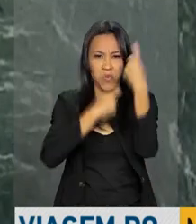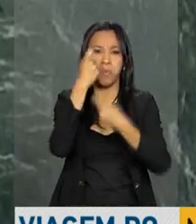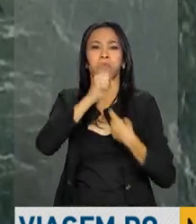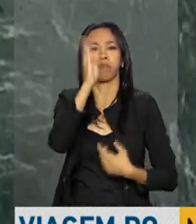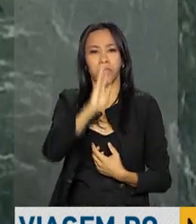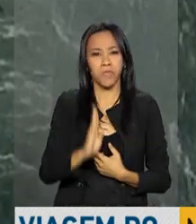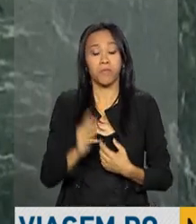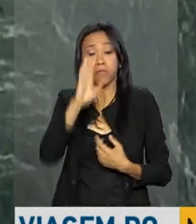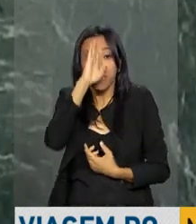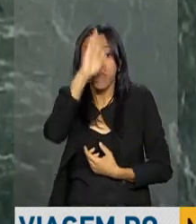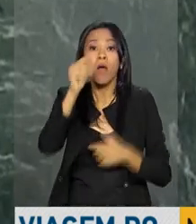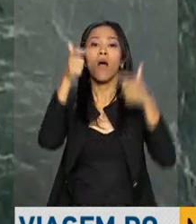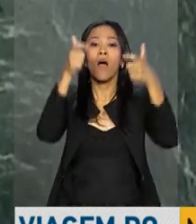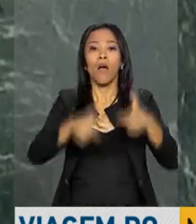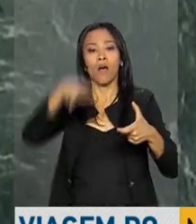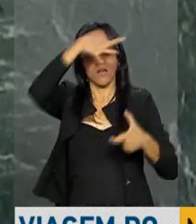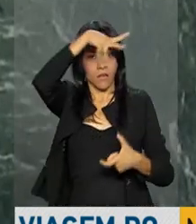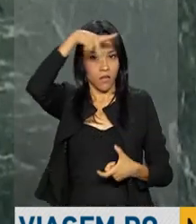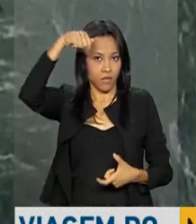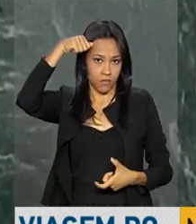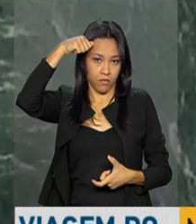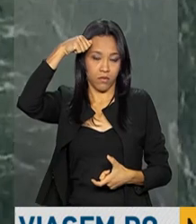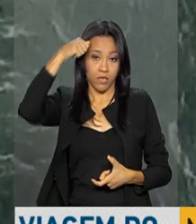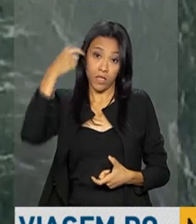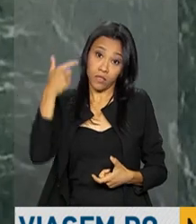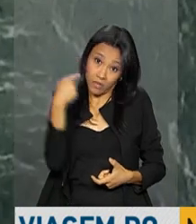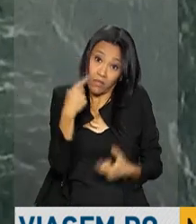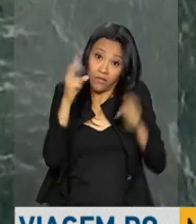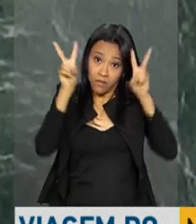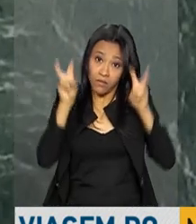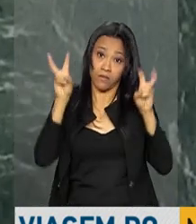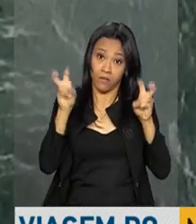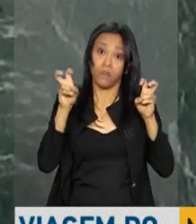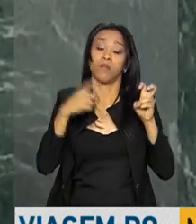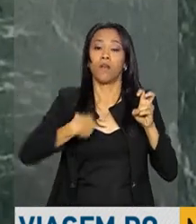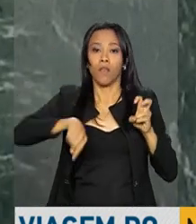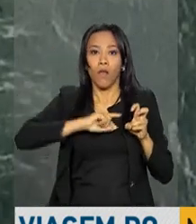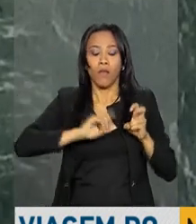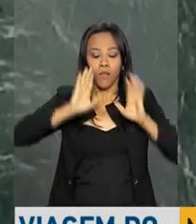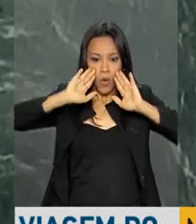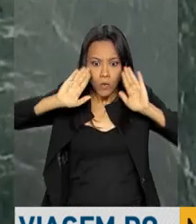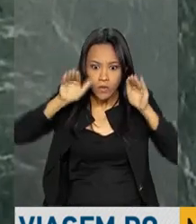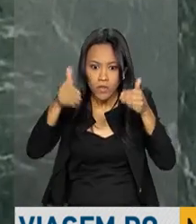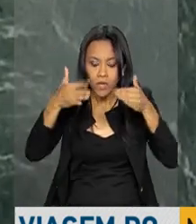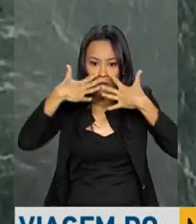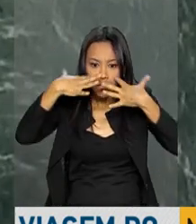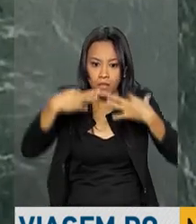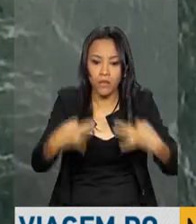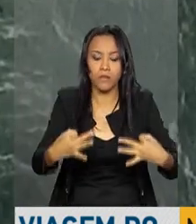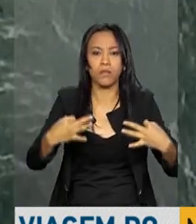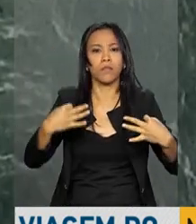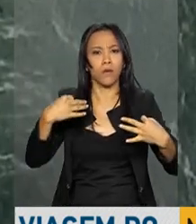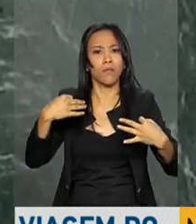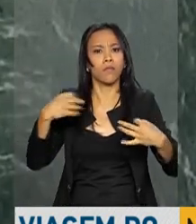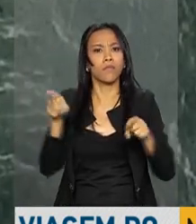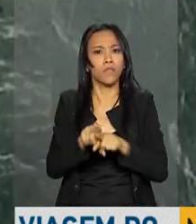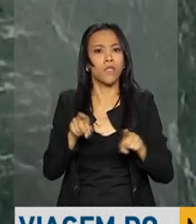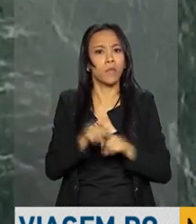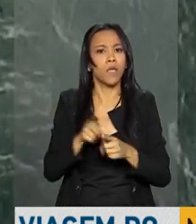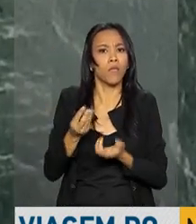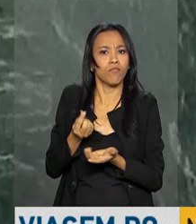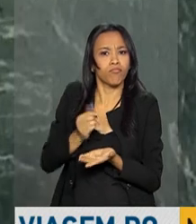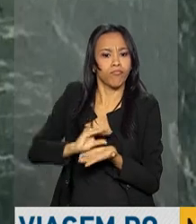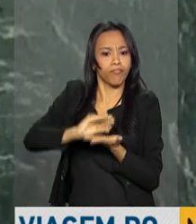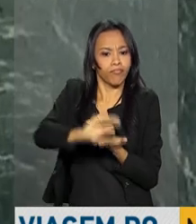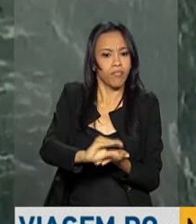Amazônia. Nessa questão, temos concentrado atenção e recursos, pois